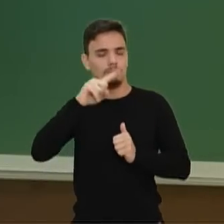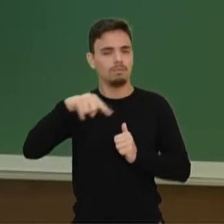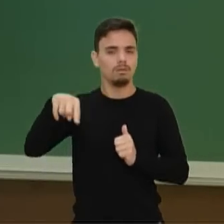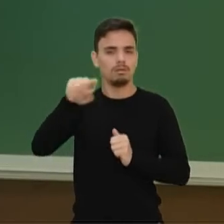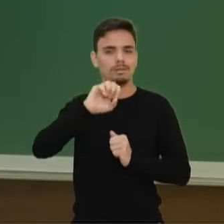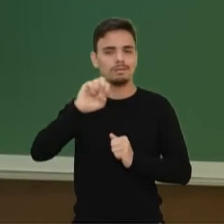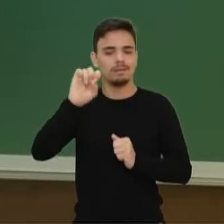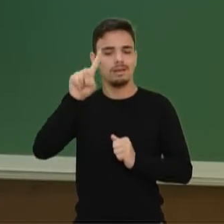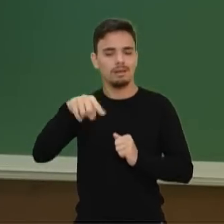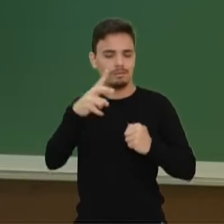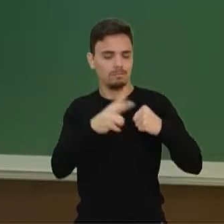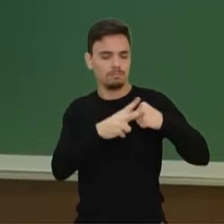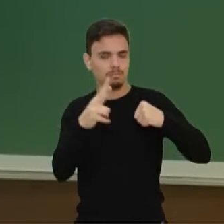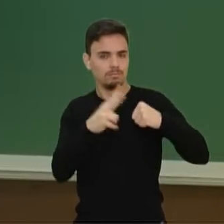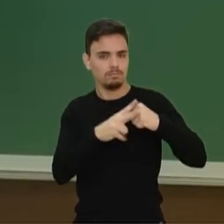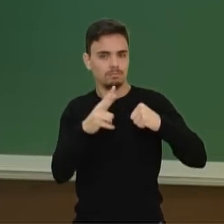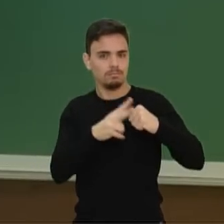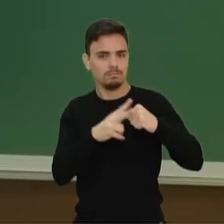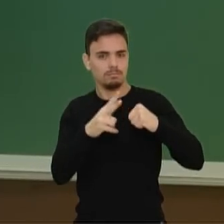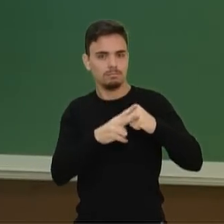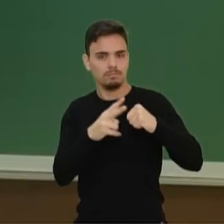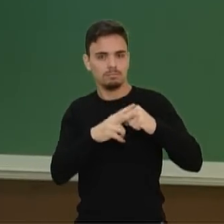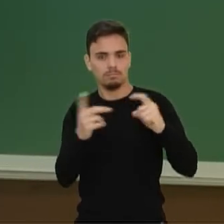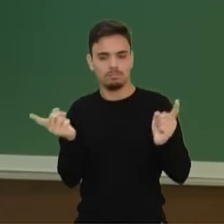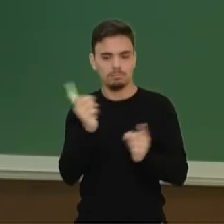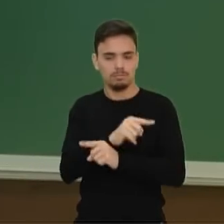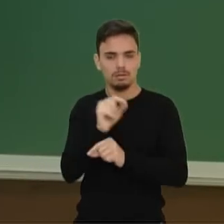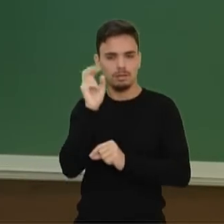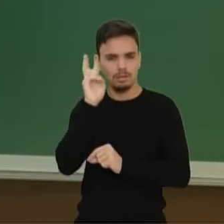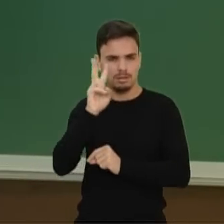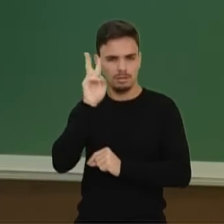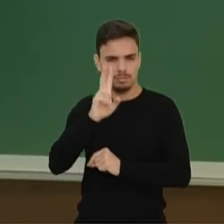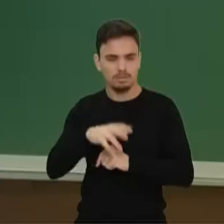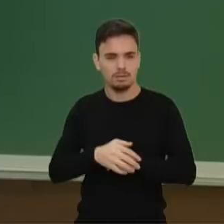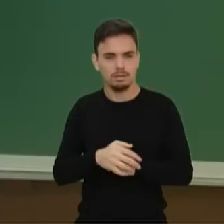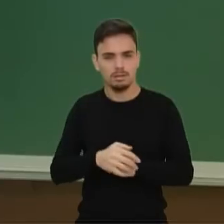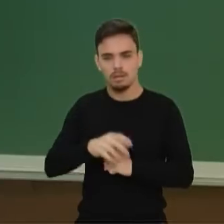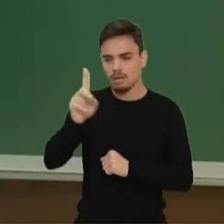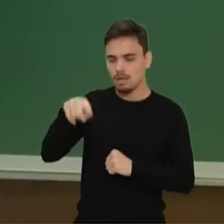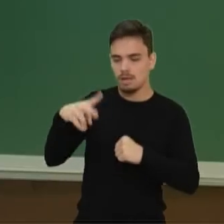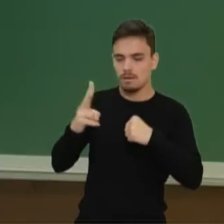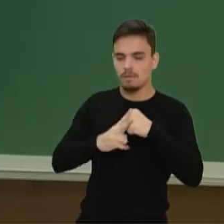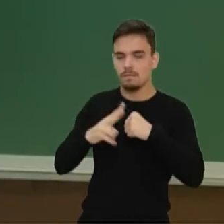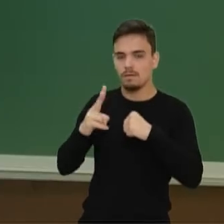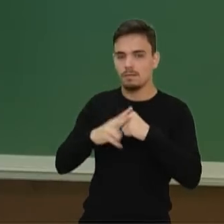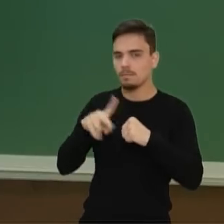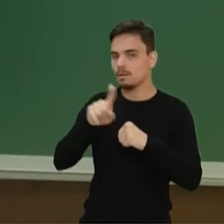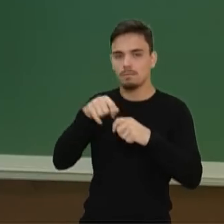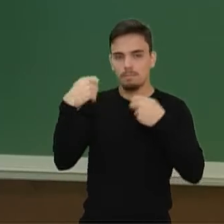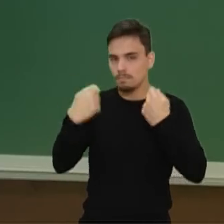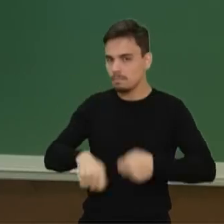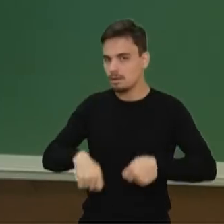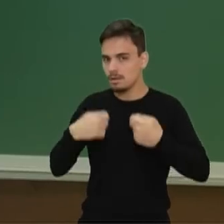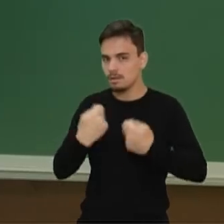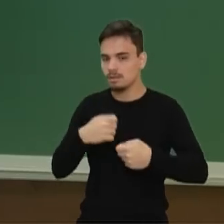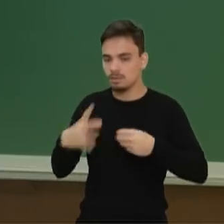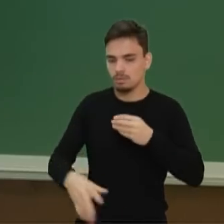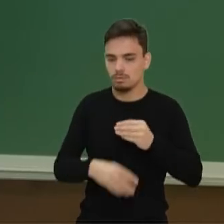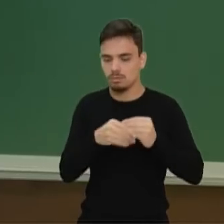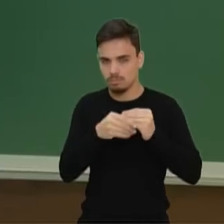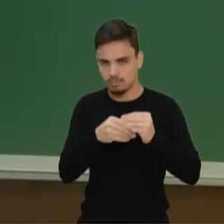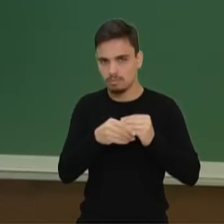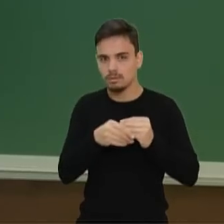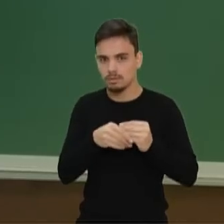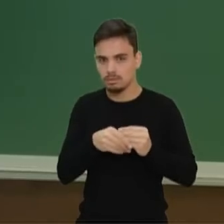for verbo intransitivo, lembram lá? Aquele que não precisa de